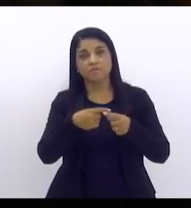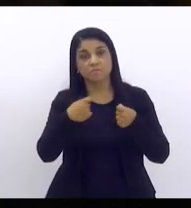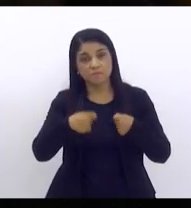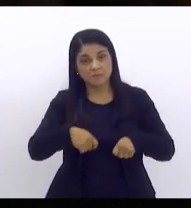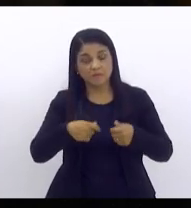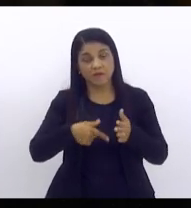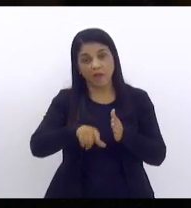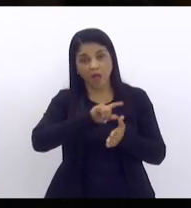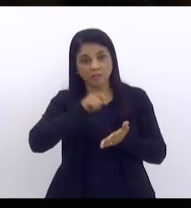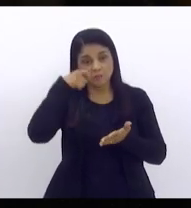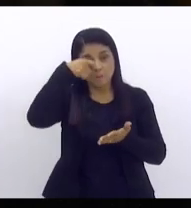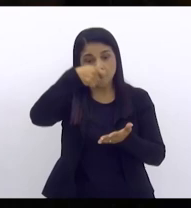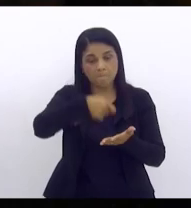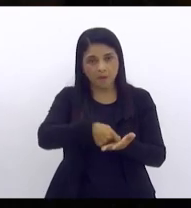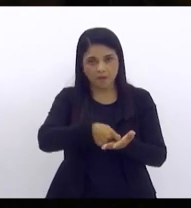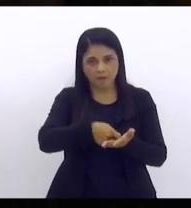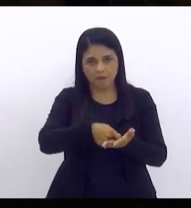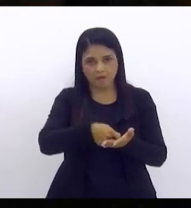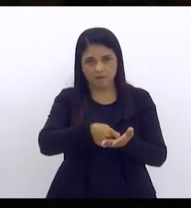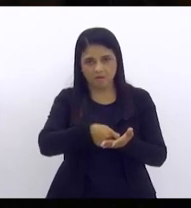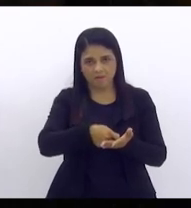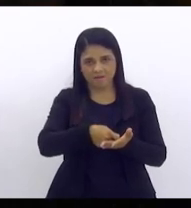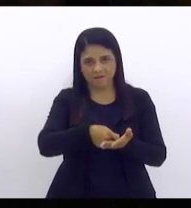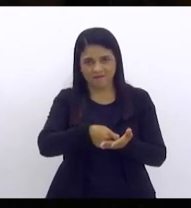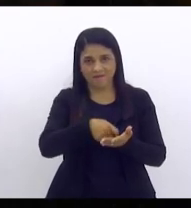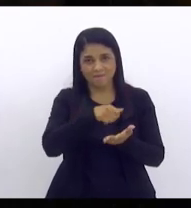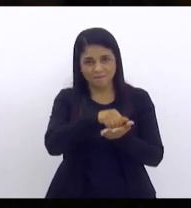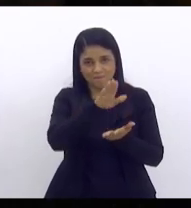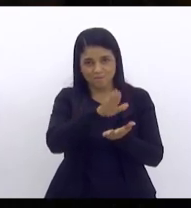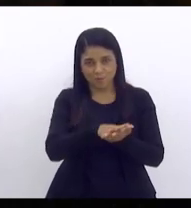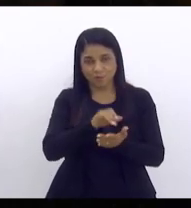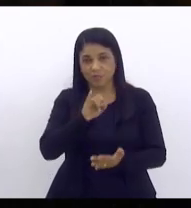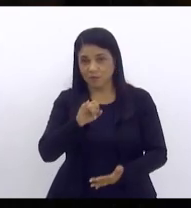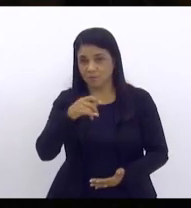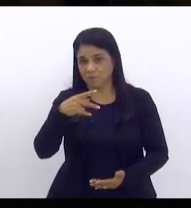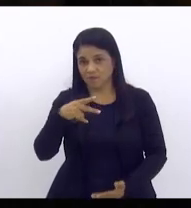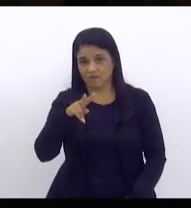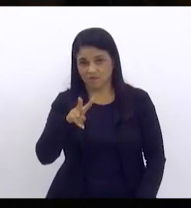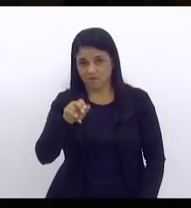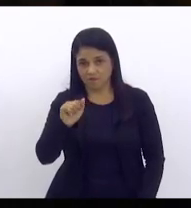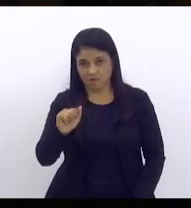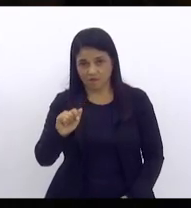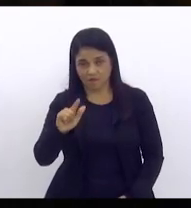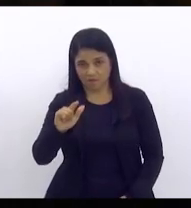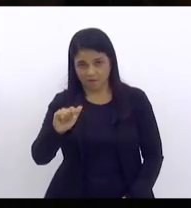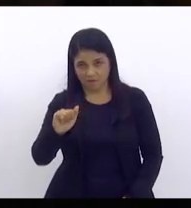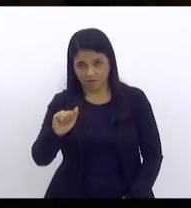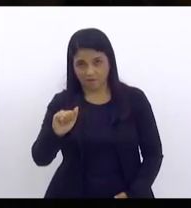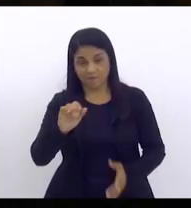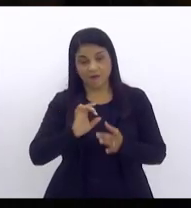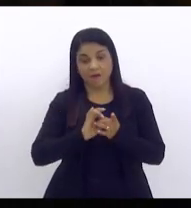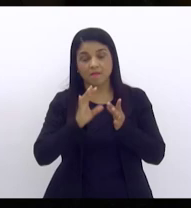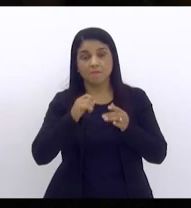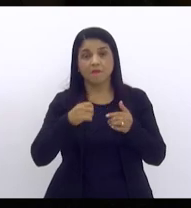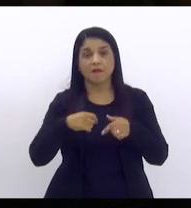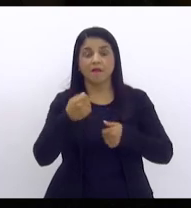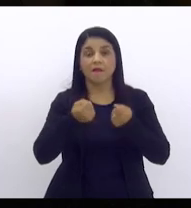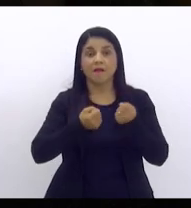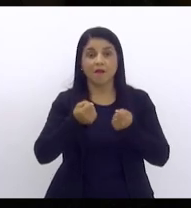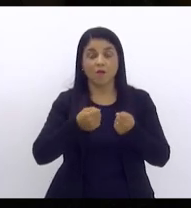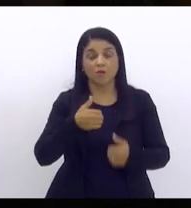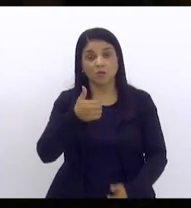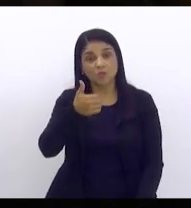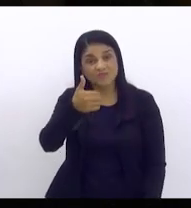fiscais. Então, a primeira atribuição que lutamos aqui, e levei